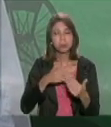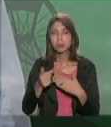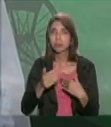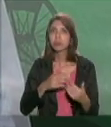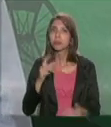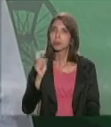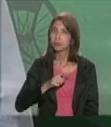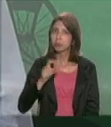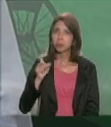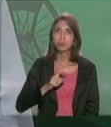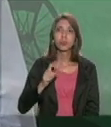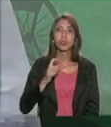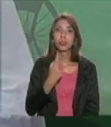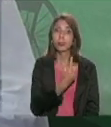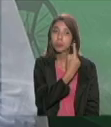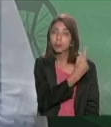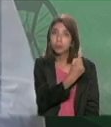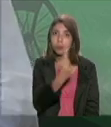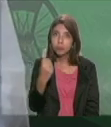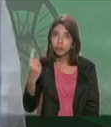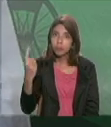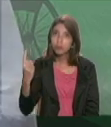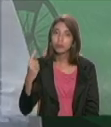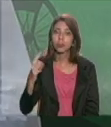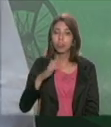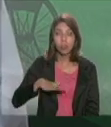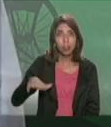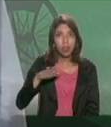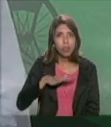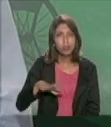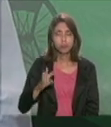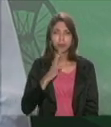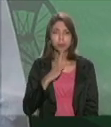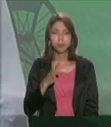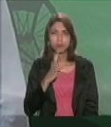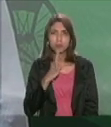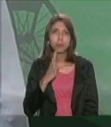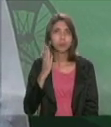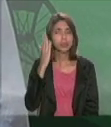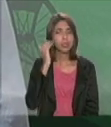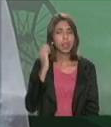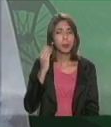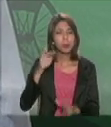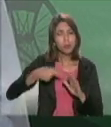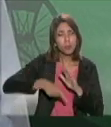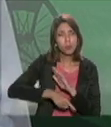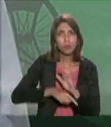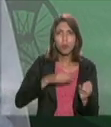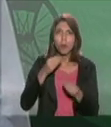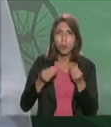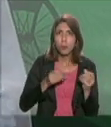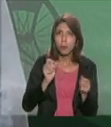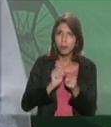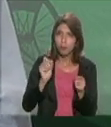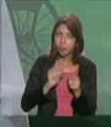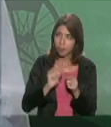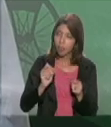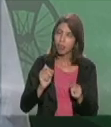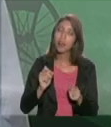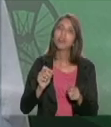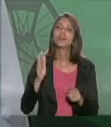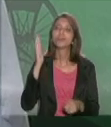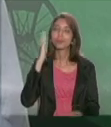qualquer maneira são situações realmente em que cada pessoa que milita na sua área, que conhece com profundidade aquilo que